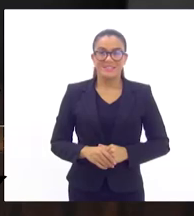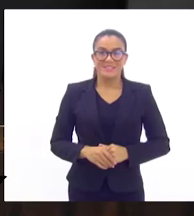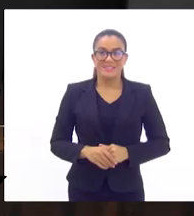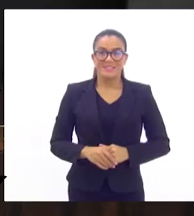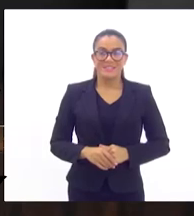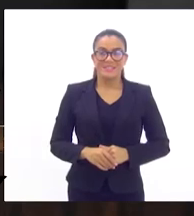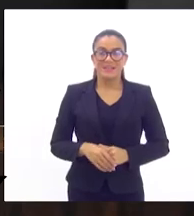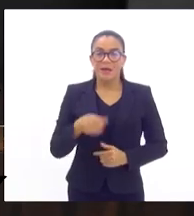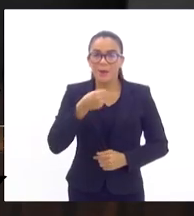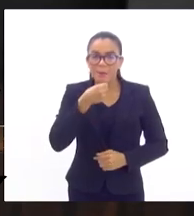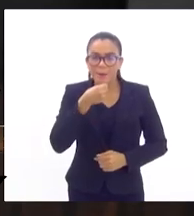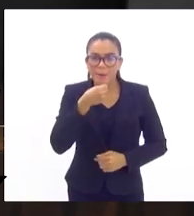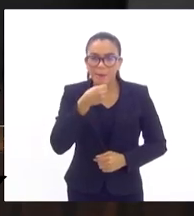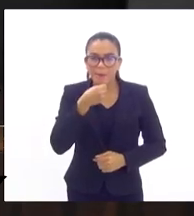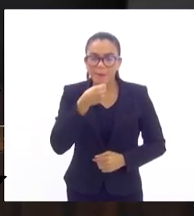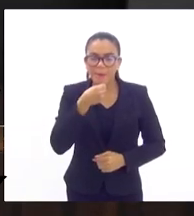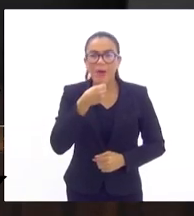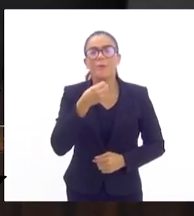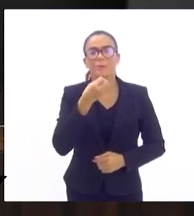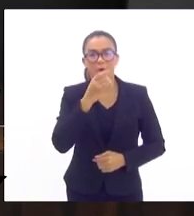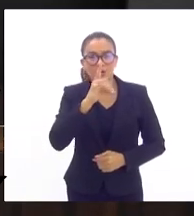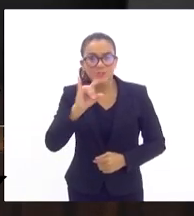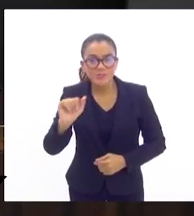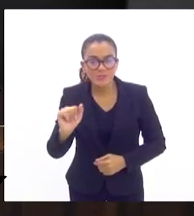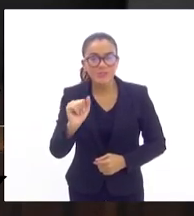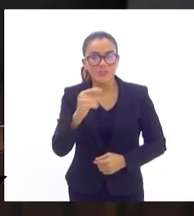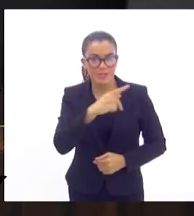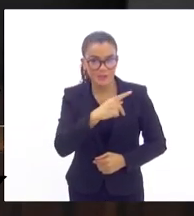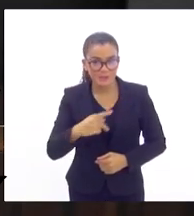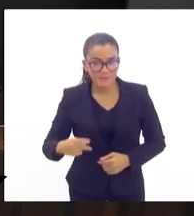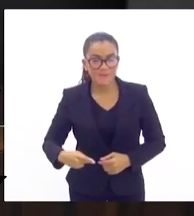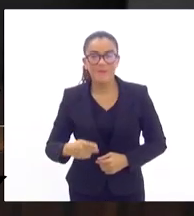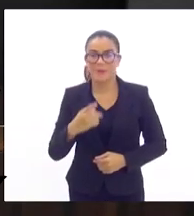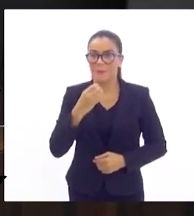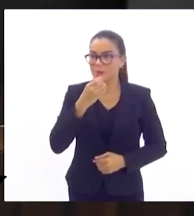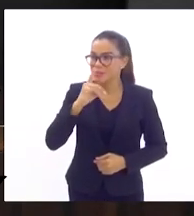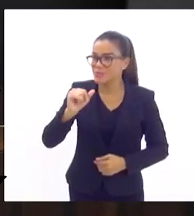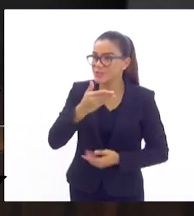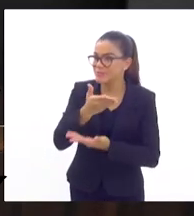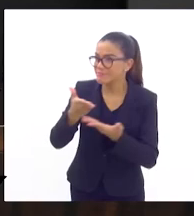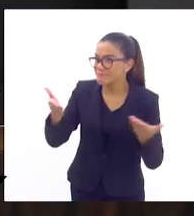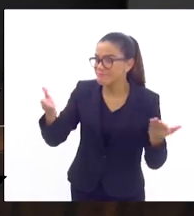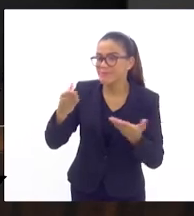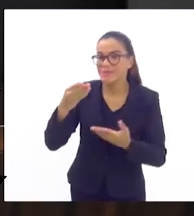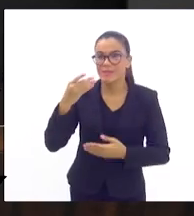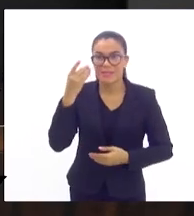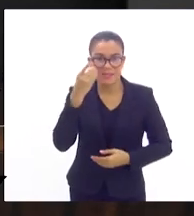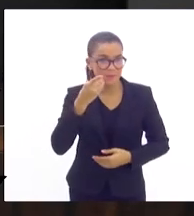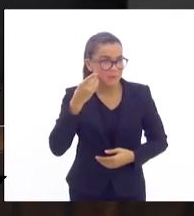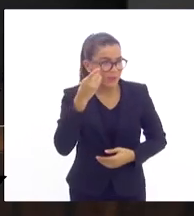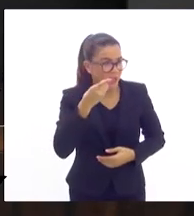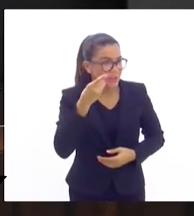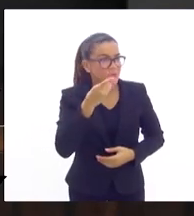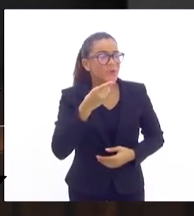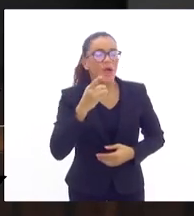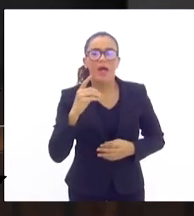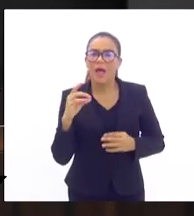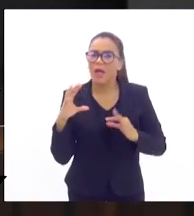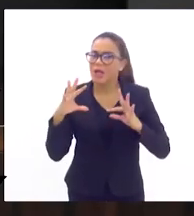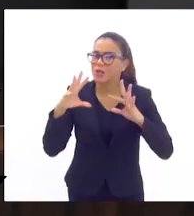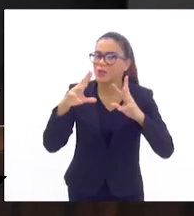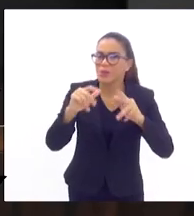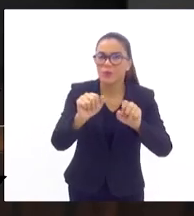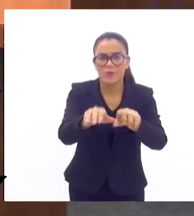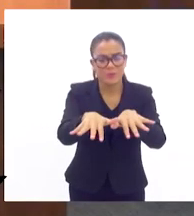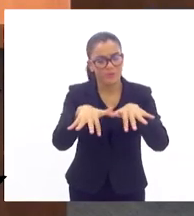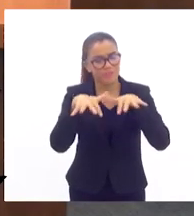Alô. Bom dia, presidente. Bom dia, demais deputados. Bom dia a todos que participam dessa